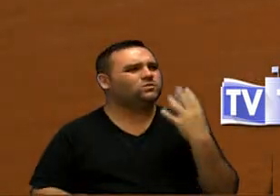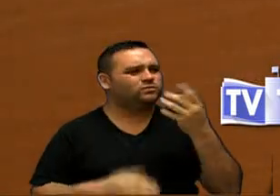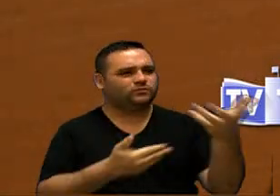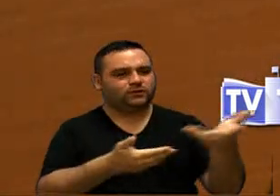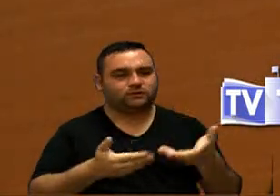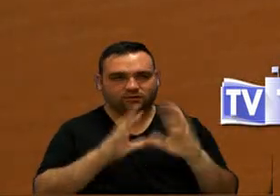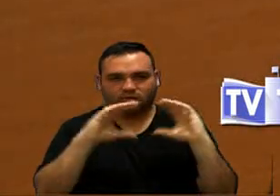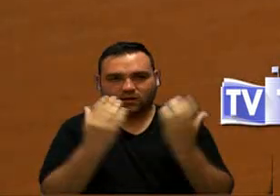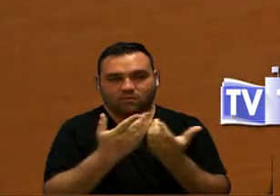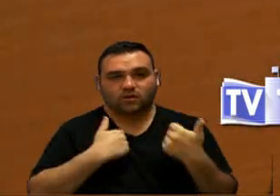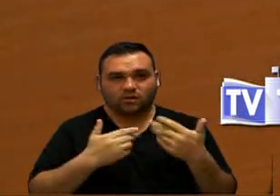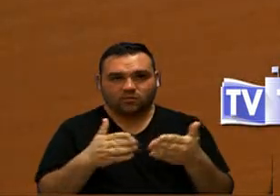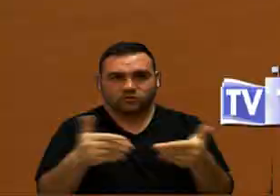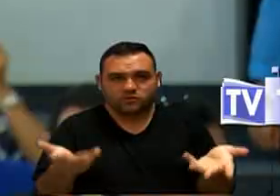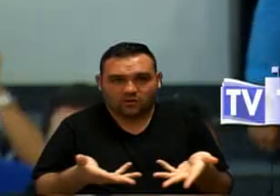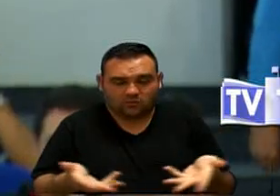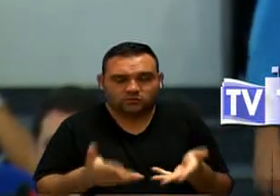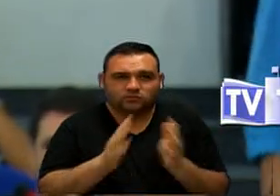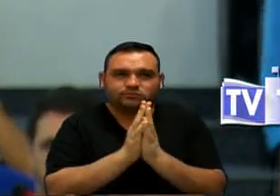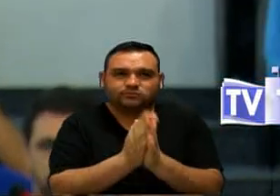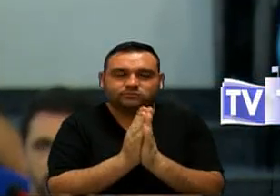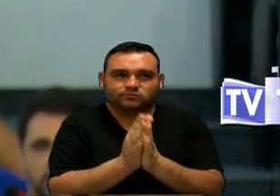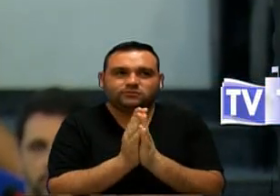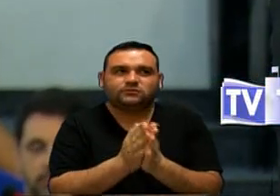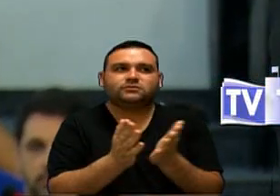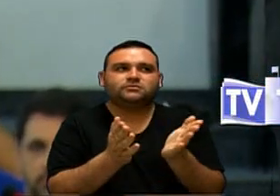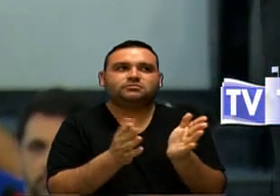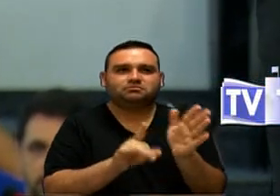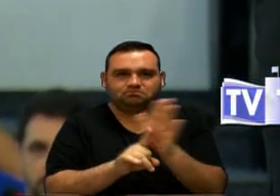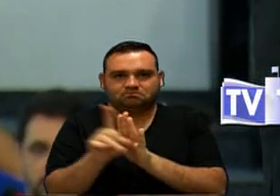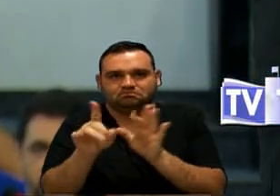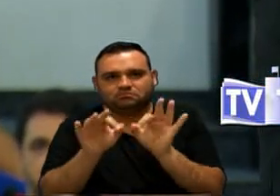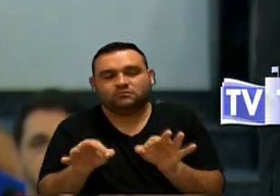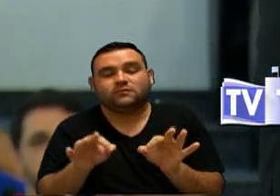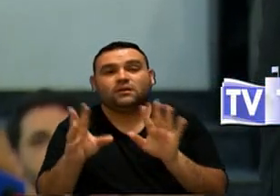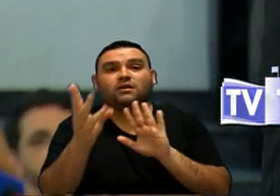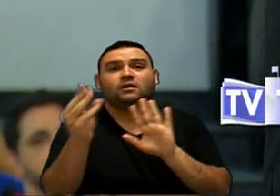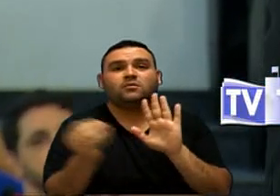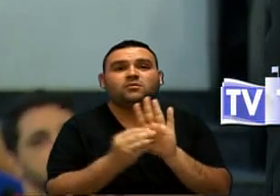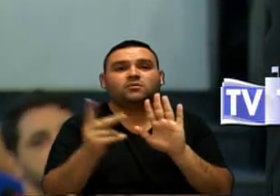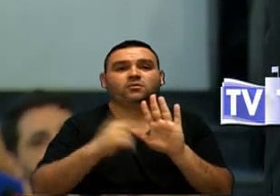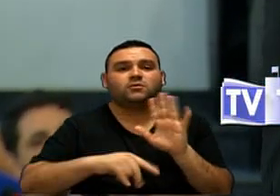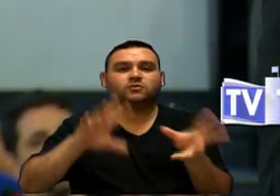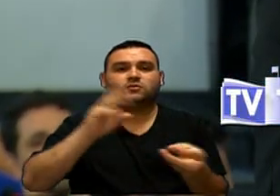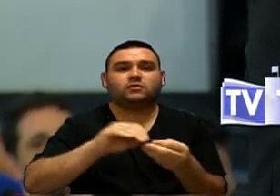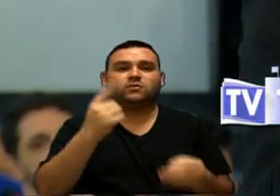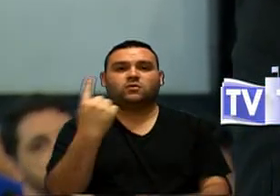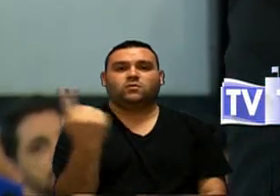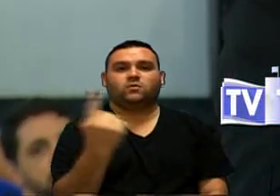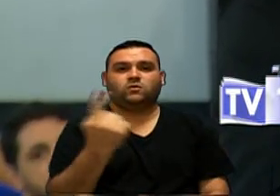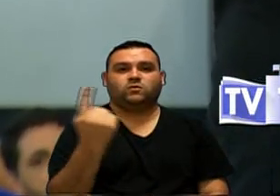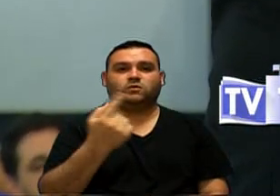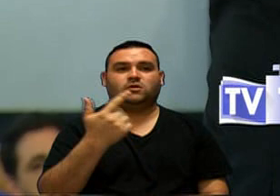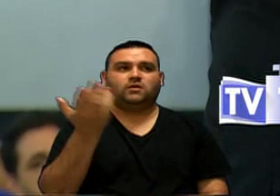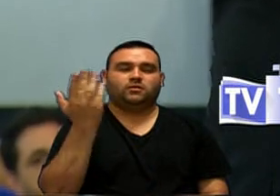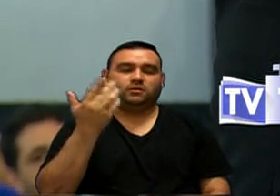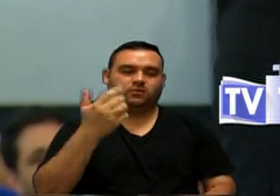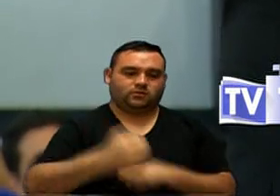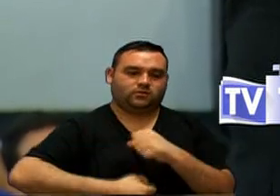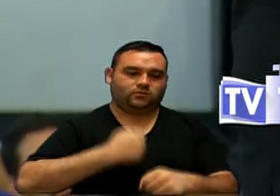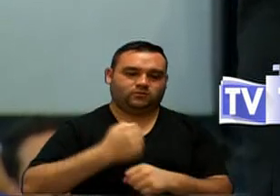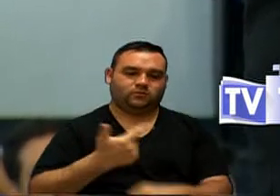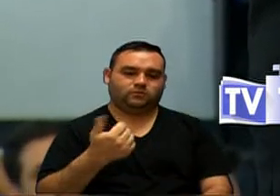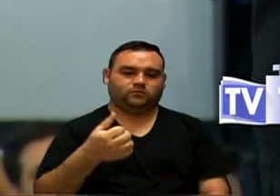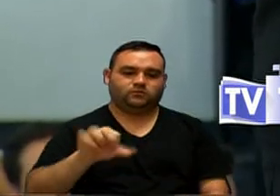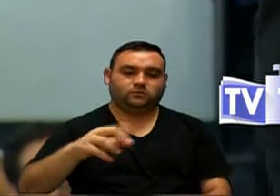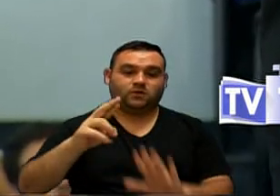casa. Presidente, eu queria pedir para Vossa Excelência, em questão de ordem, pautar o projeto de resolução 1 de 2019, que